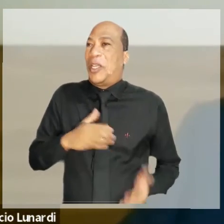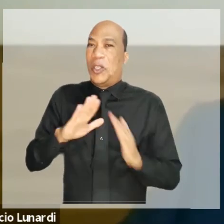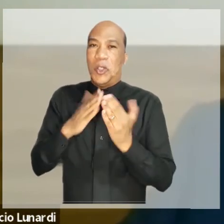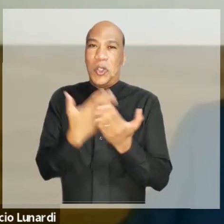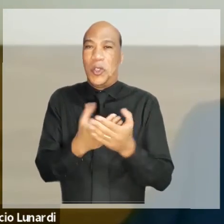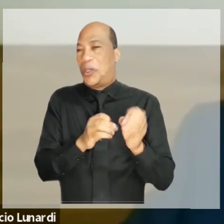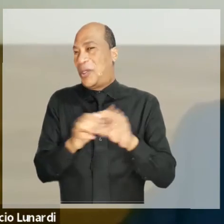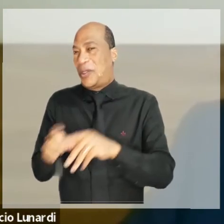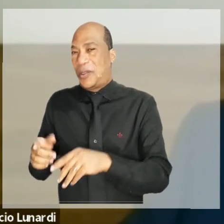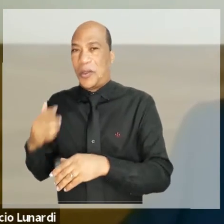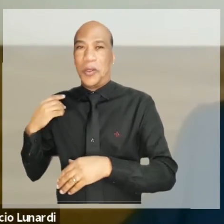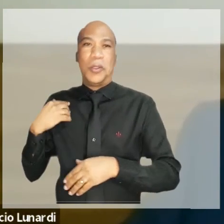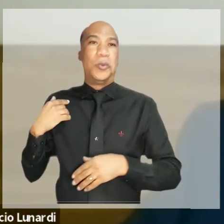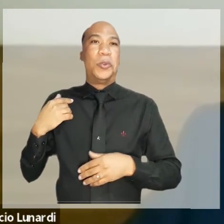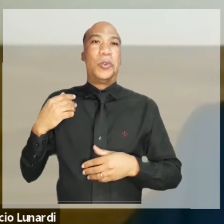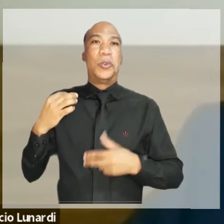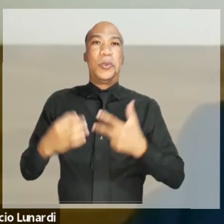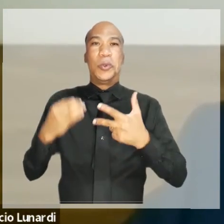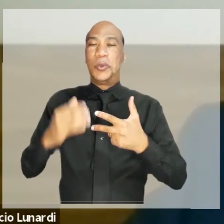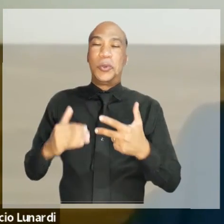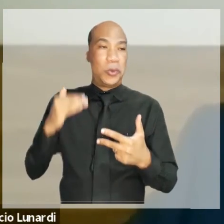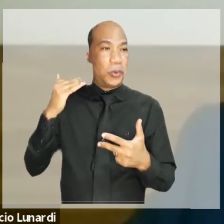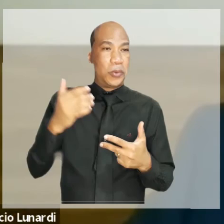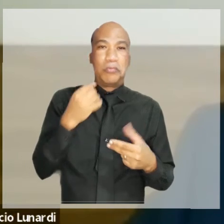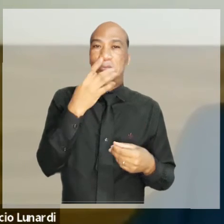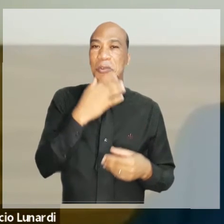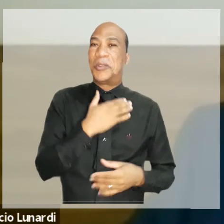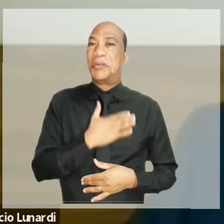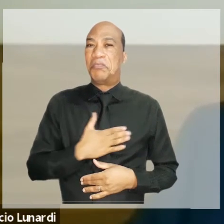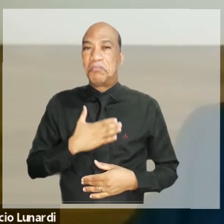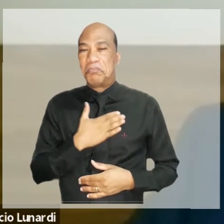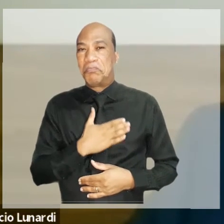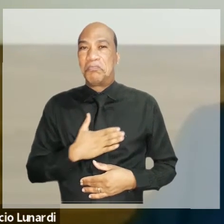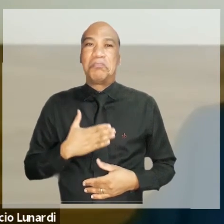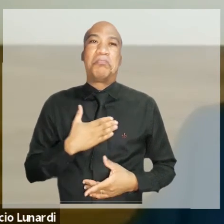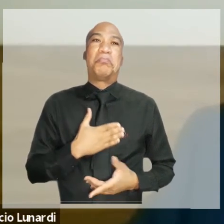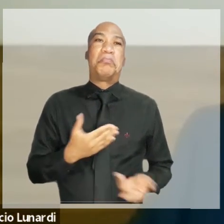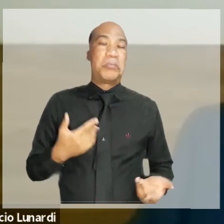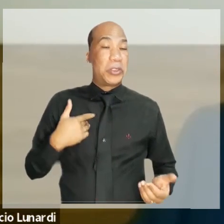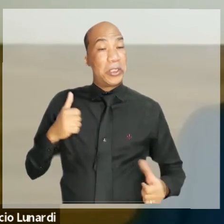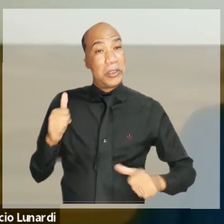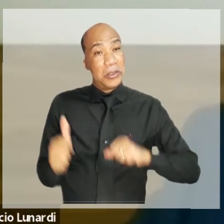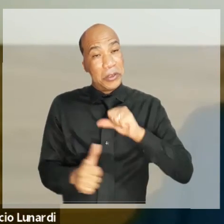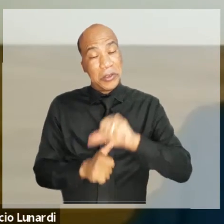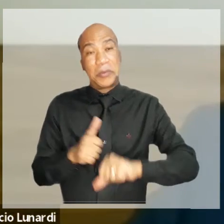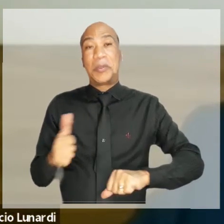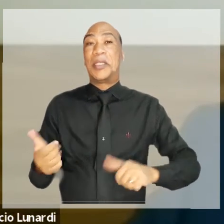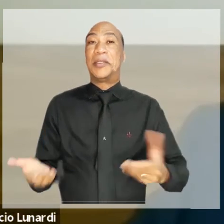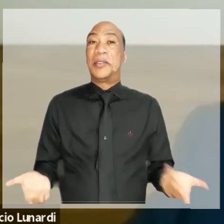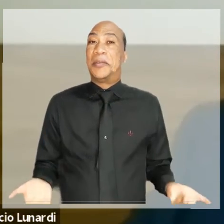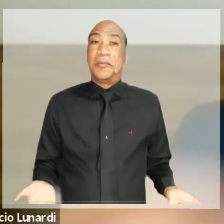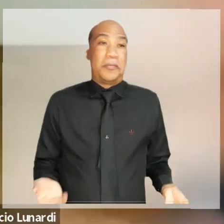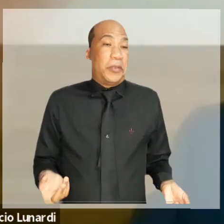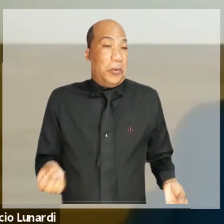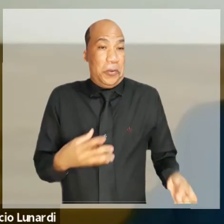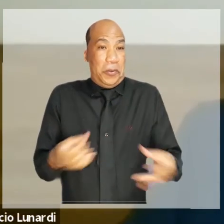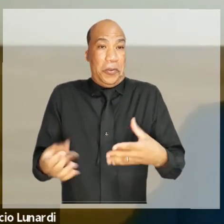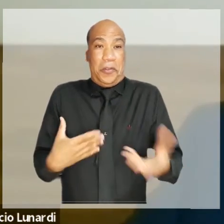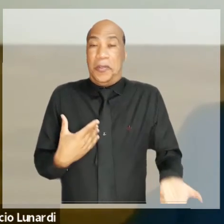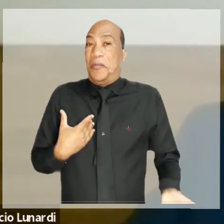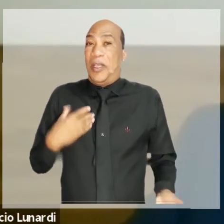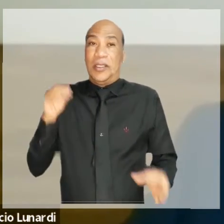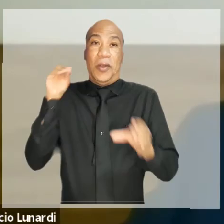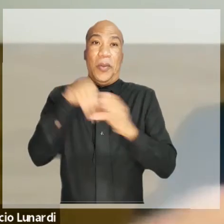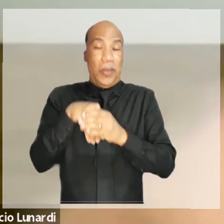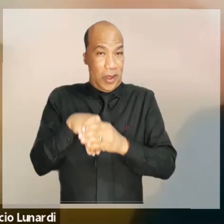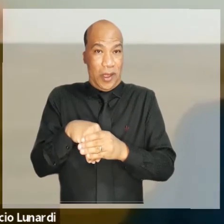e de inovação dentro dos seus tribunais. Então, para nós, realmente é uma alegria enorme, né, estar com esse